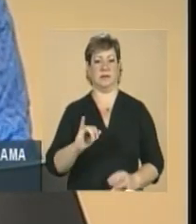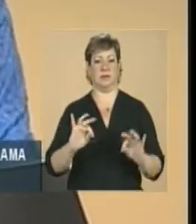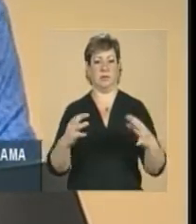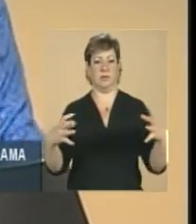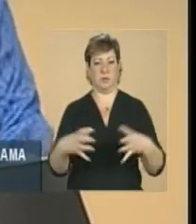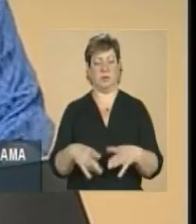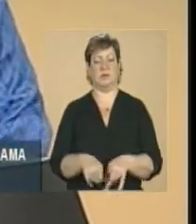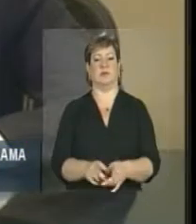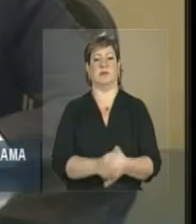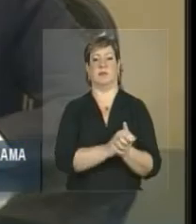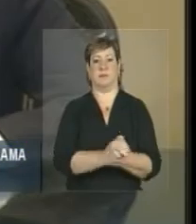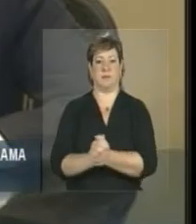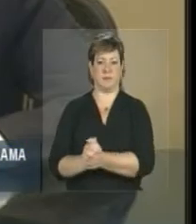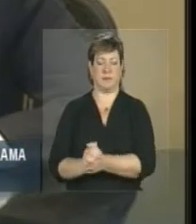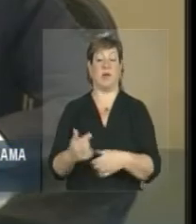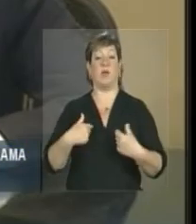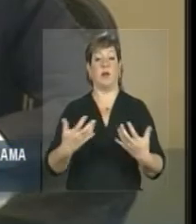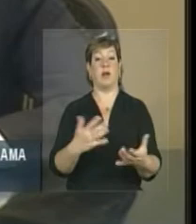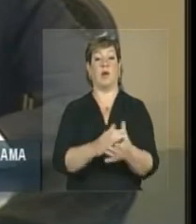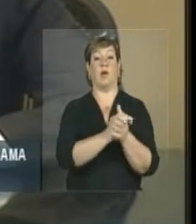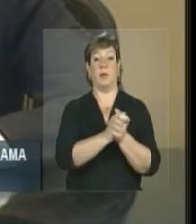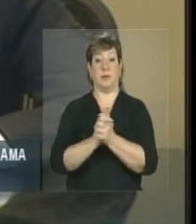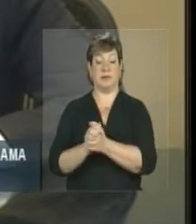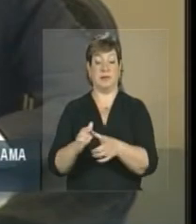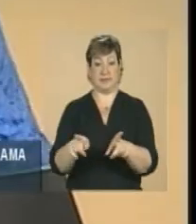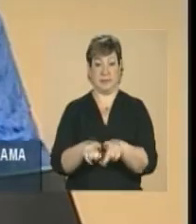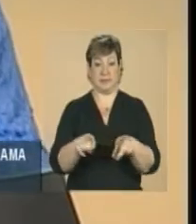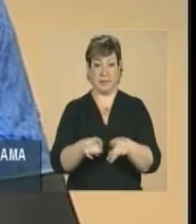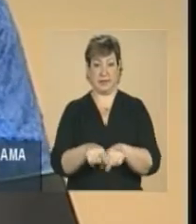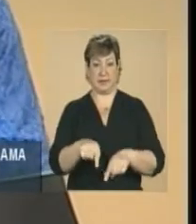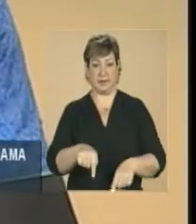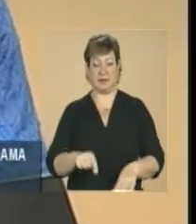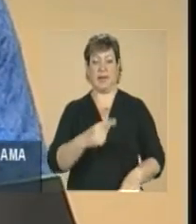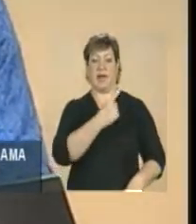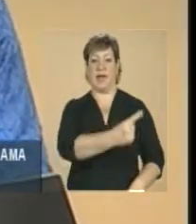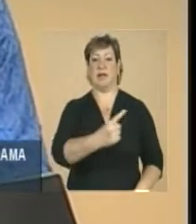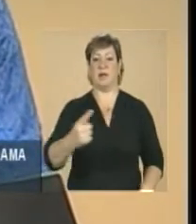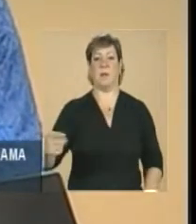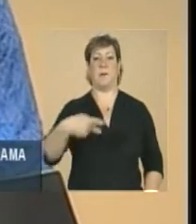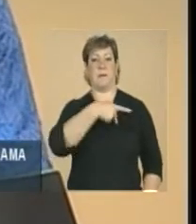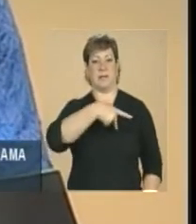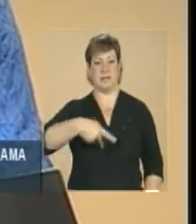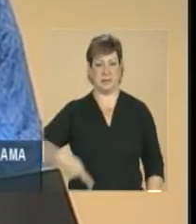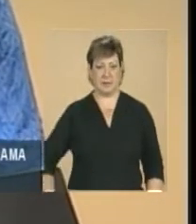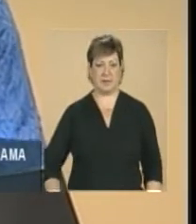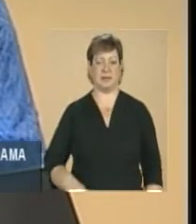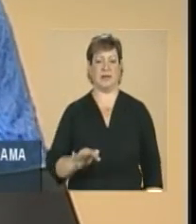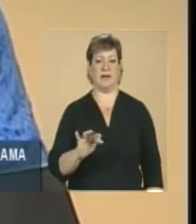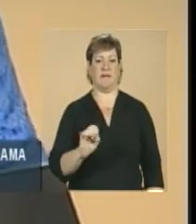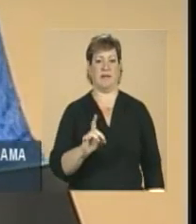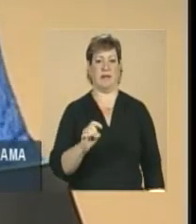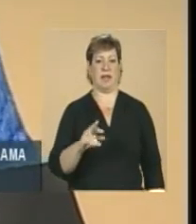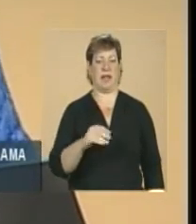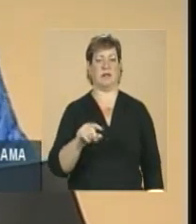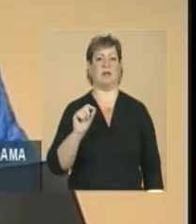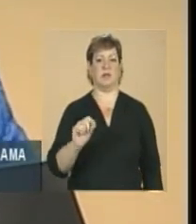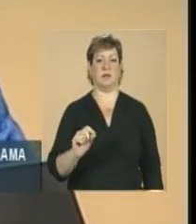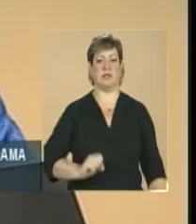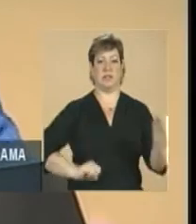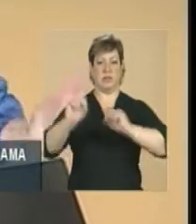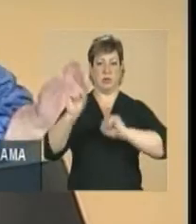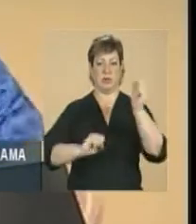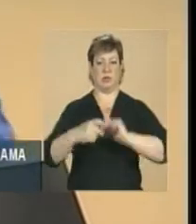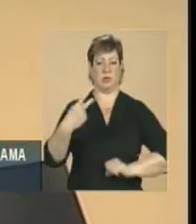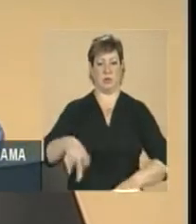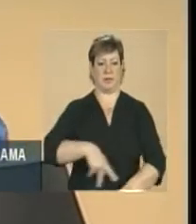Queria cumprimentar aqui cada um dos presidentes das federações de indústria do nosso país.